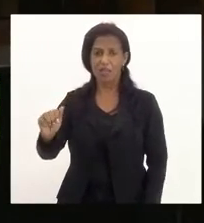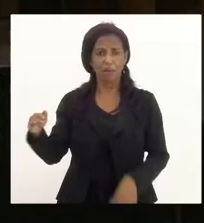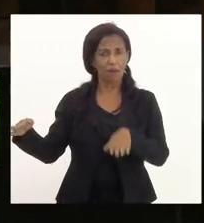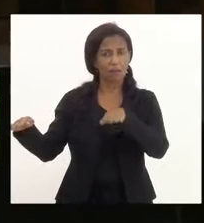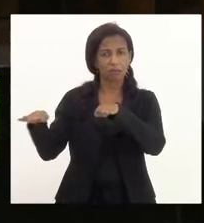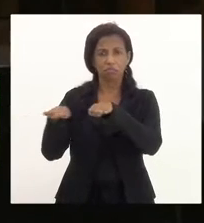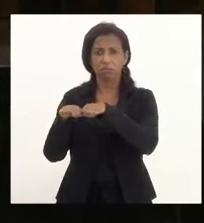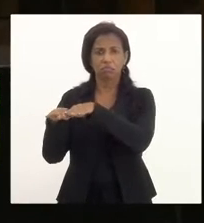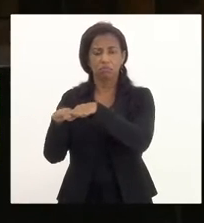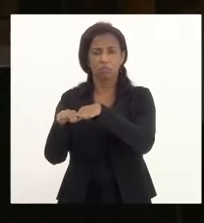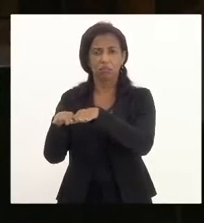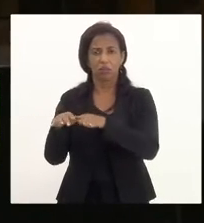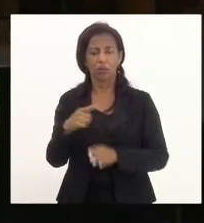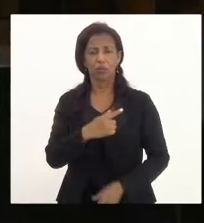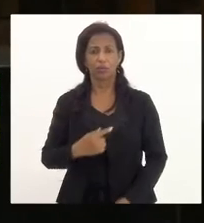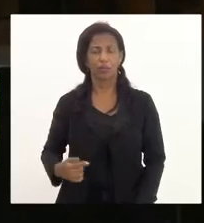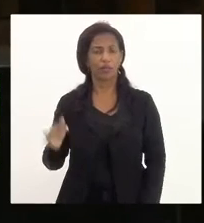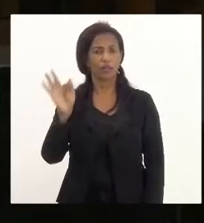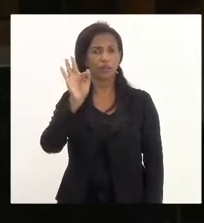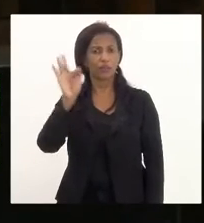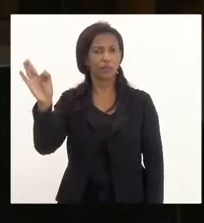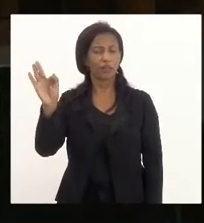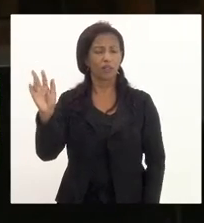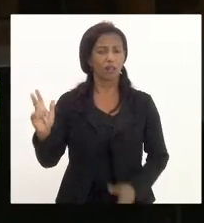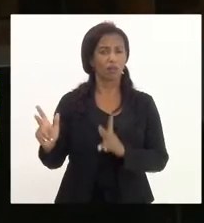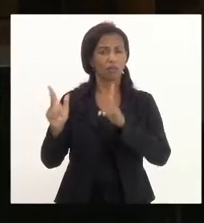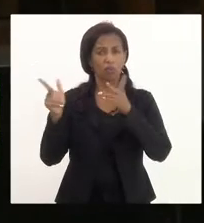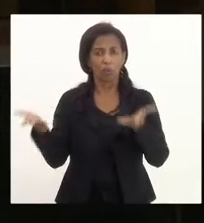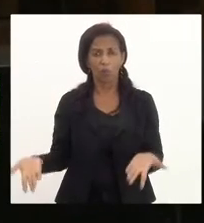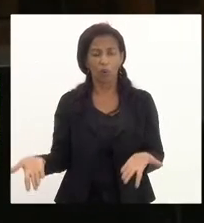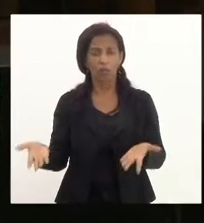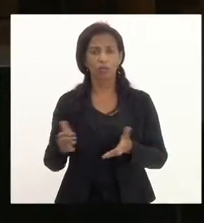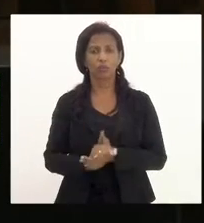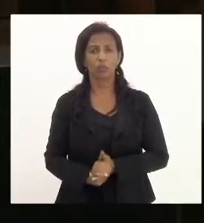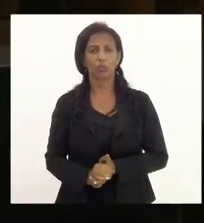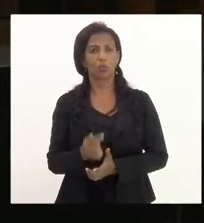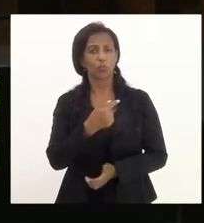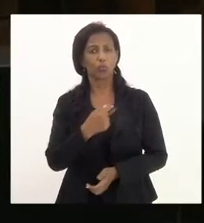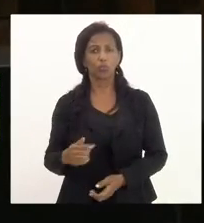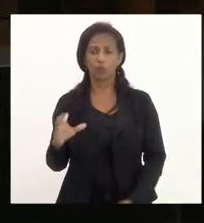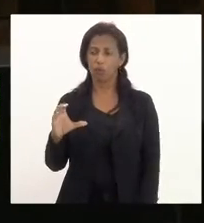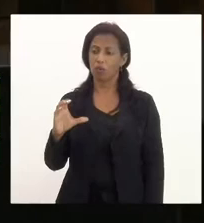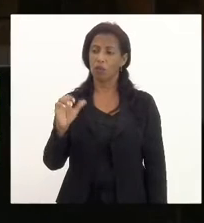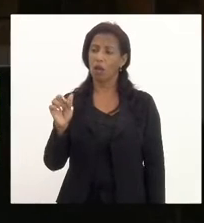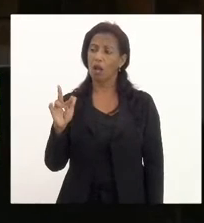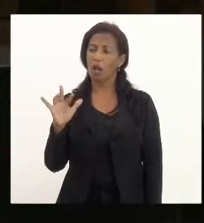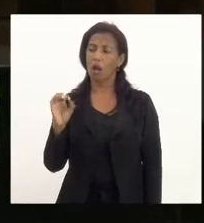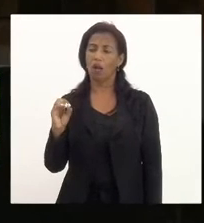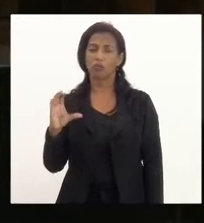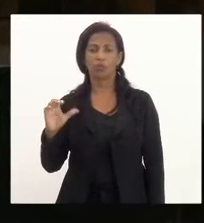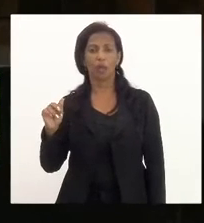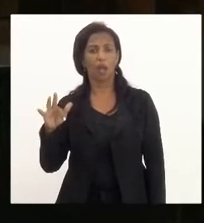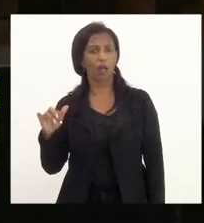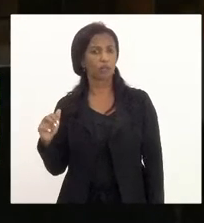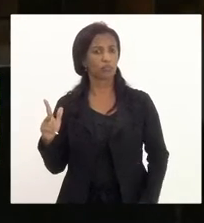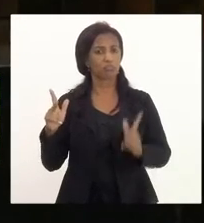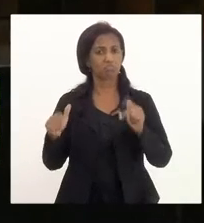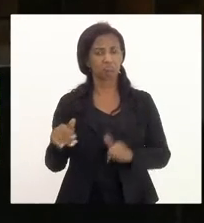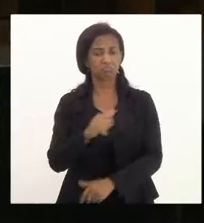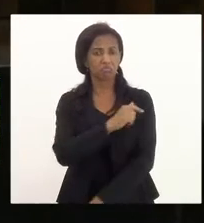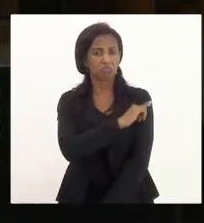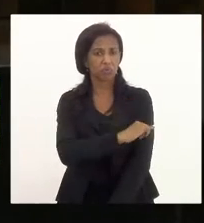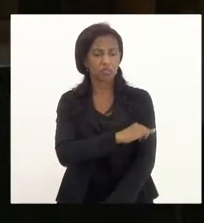subserviente ao governo federal quanto está sendo o governador Cláudio Castro e nesse